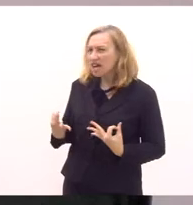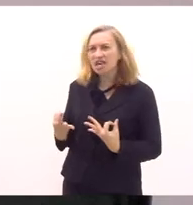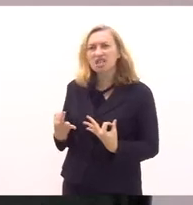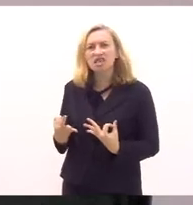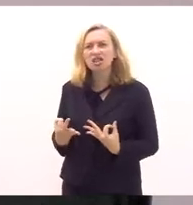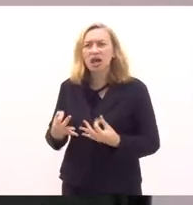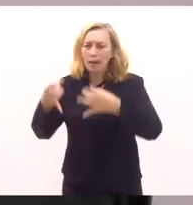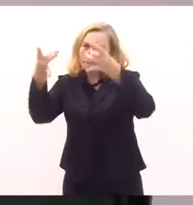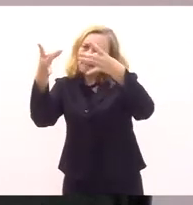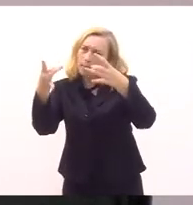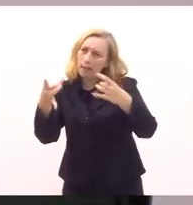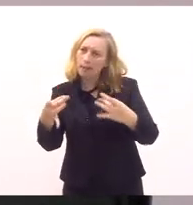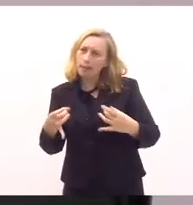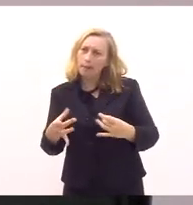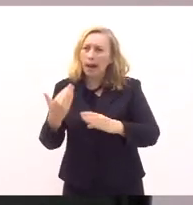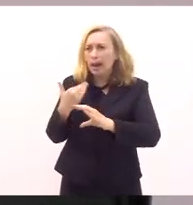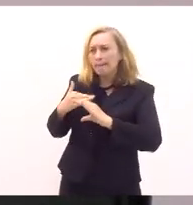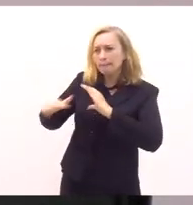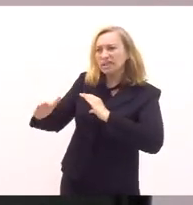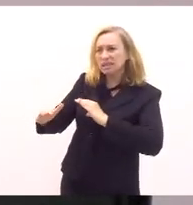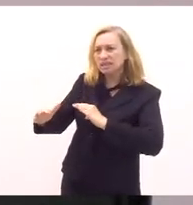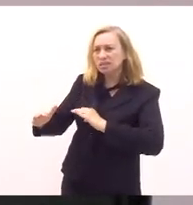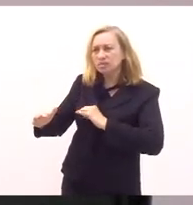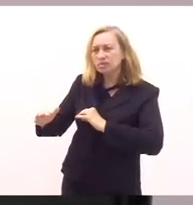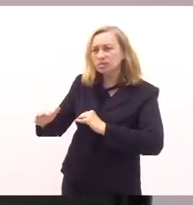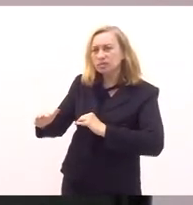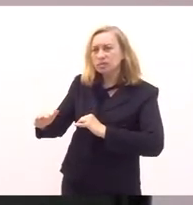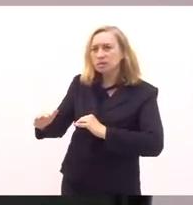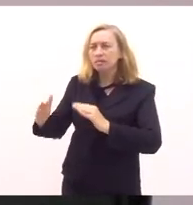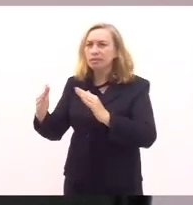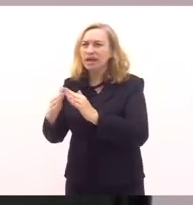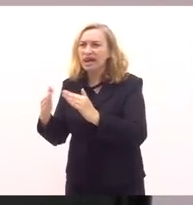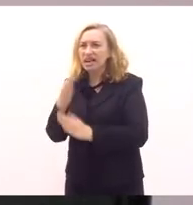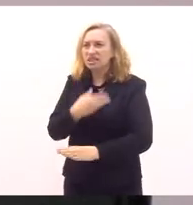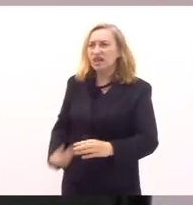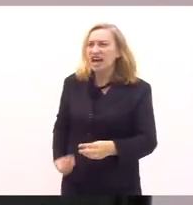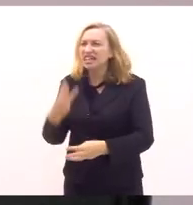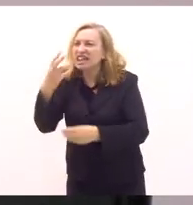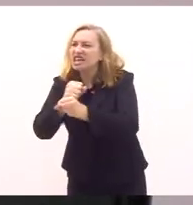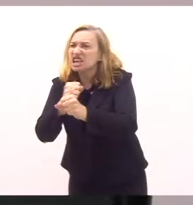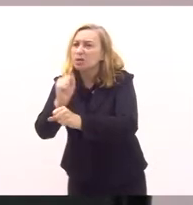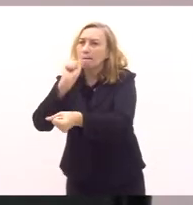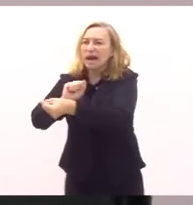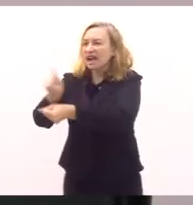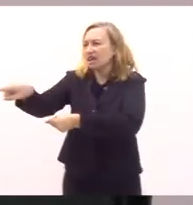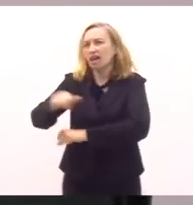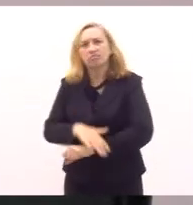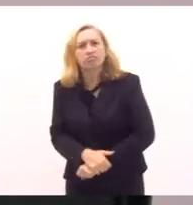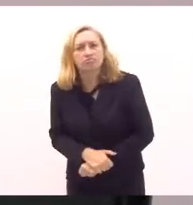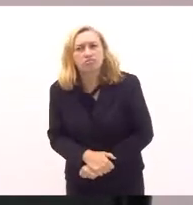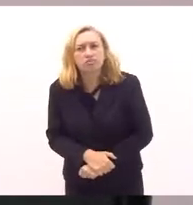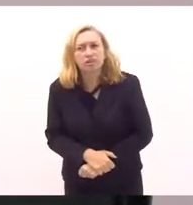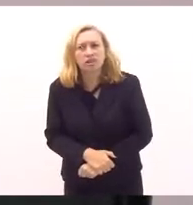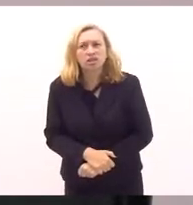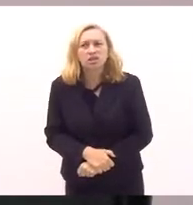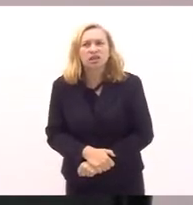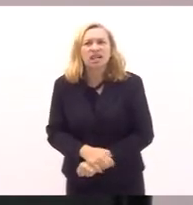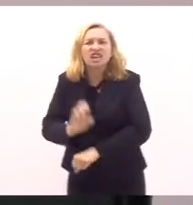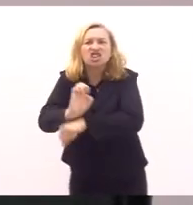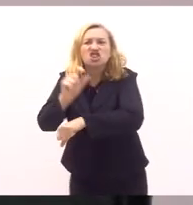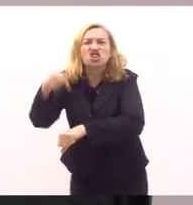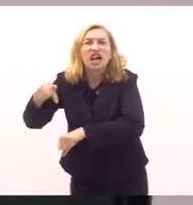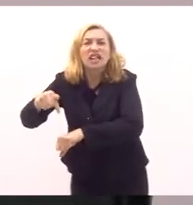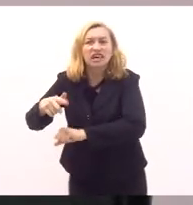em detalhamentos, mandamos para a pasta civil, há 3 anos está parada. Nesse Estado